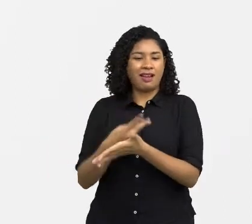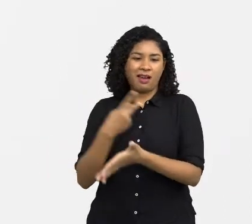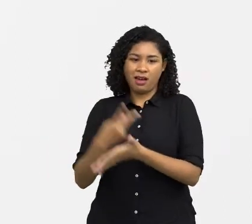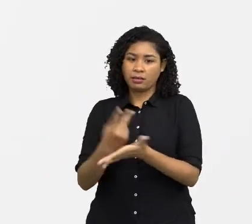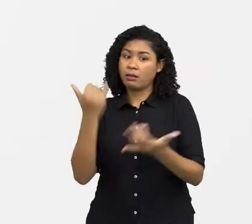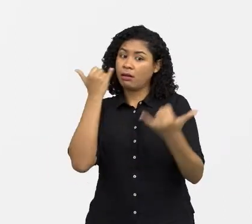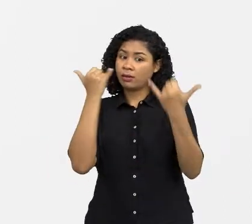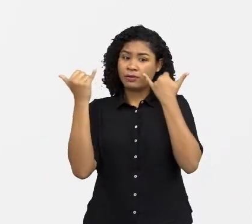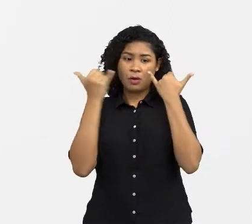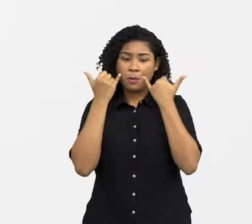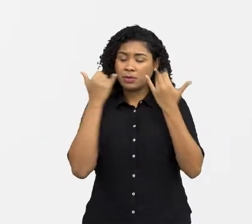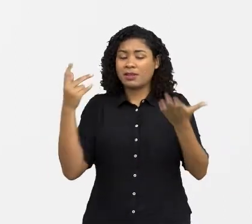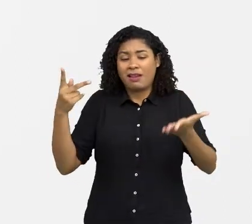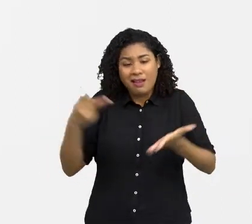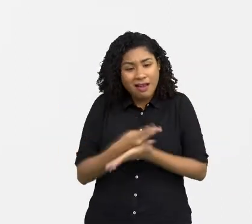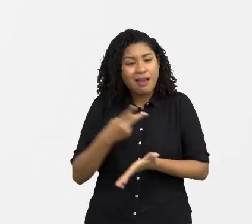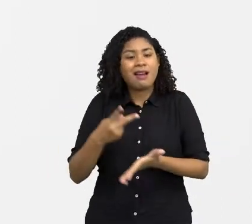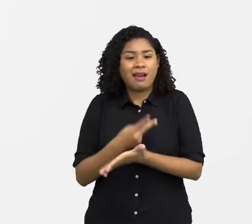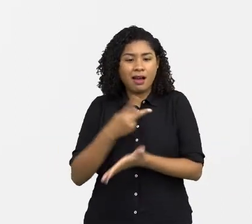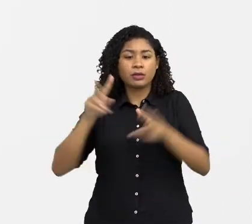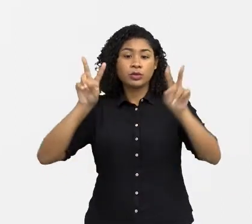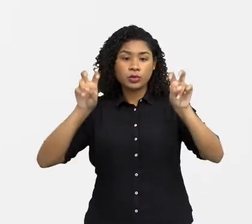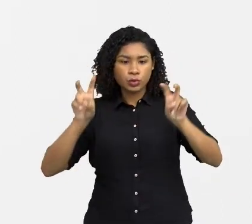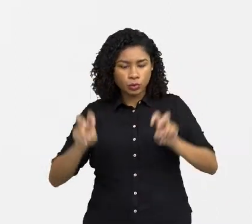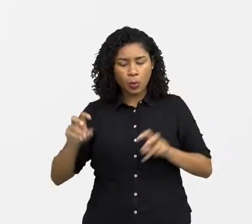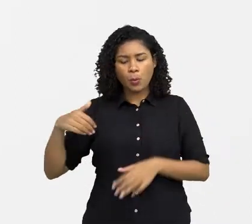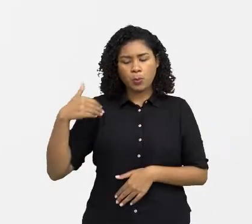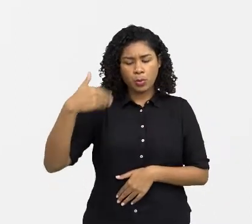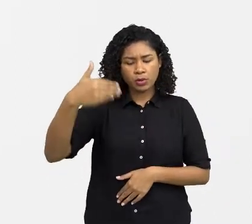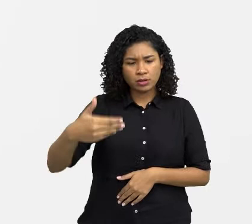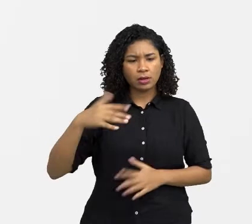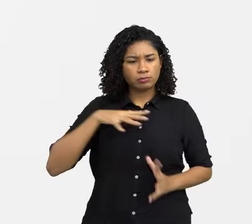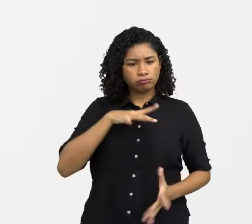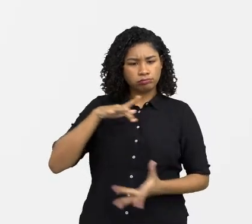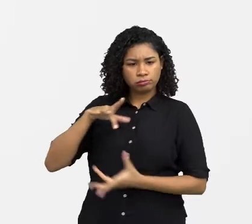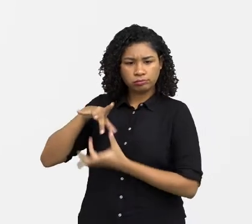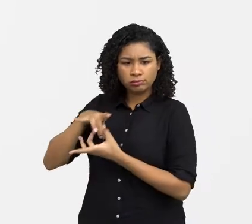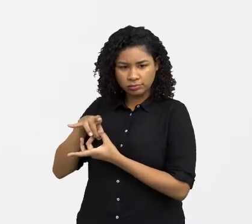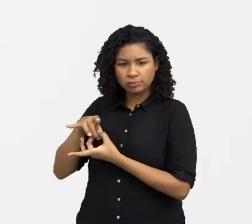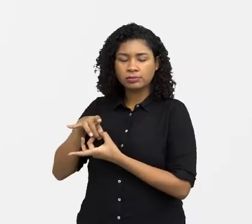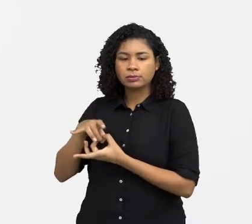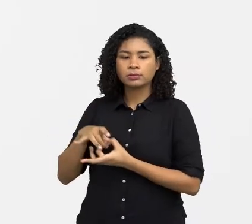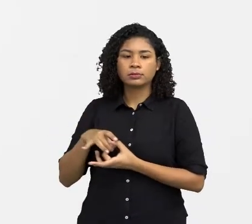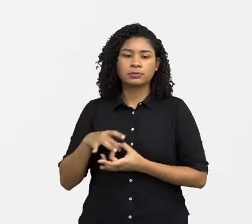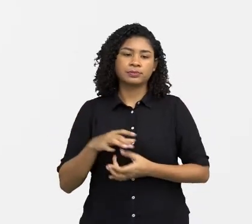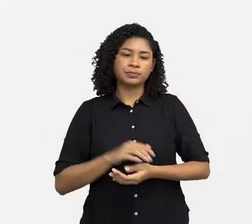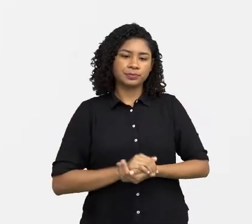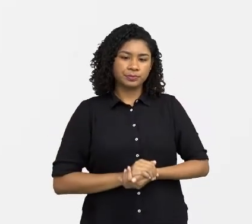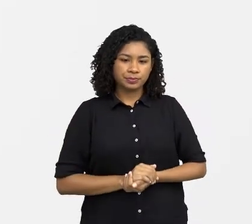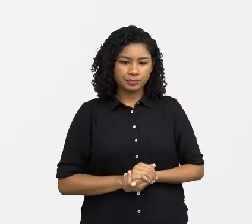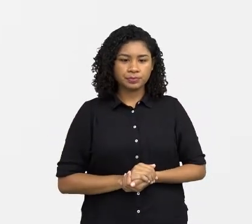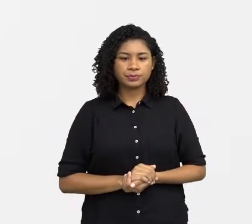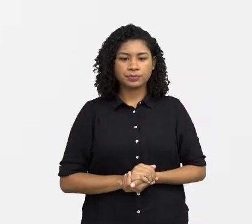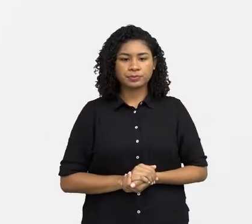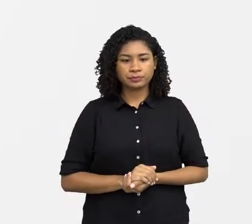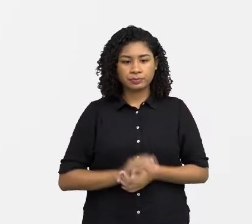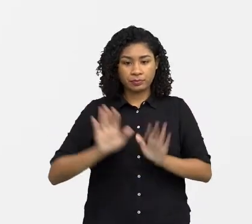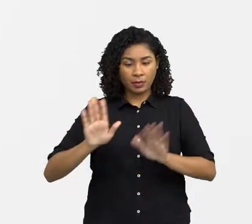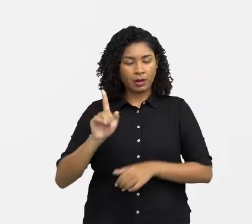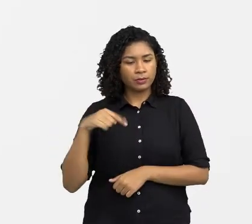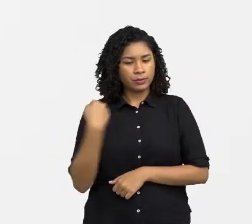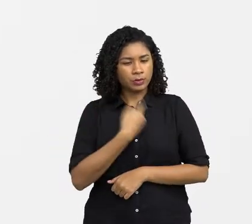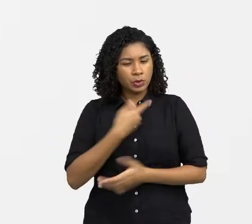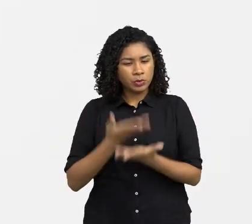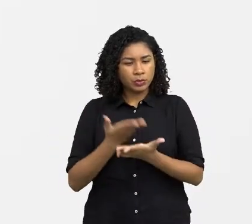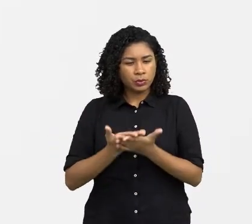uma informação errada sobre o processo de globalização, sobre as características da globalização que nós estudamos.